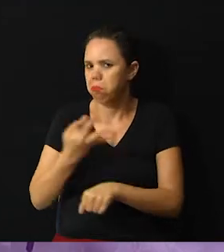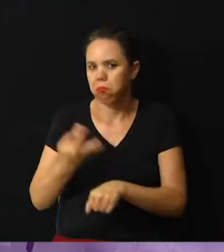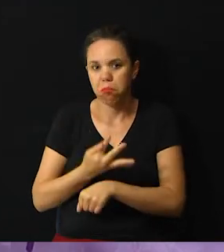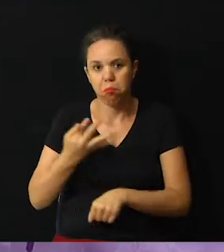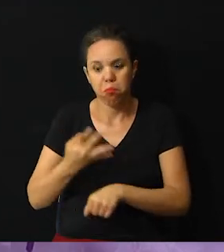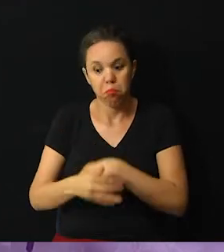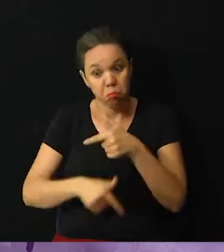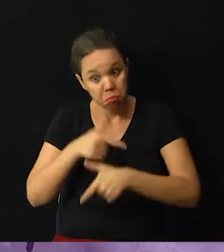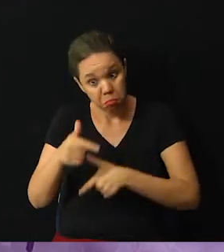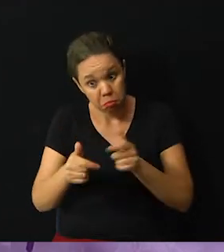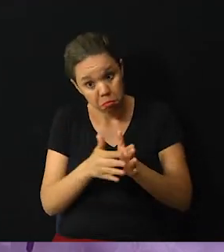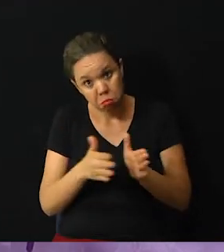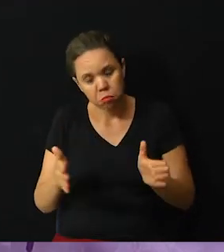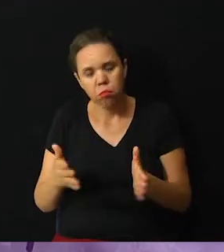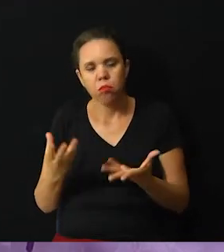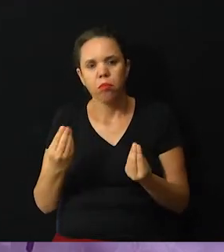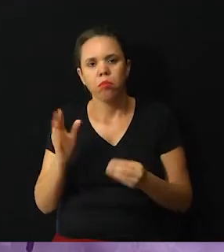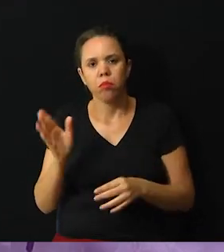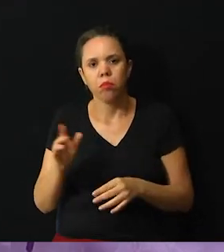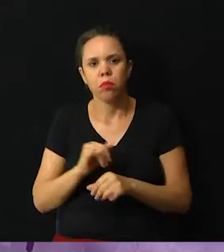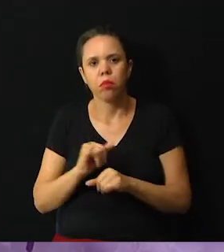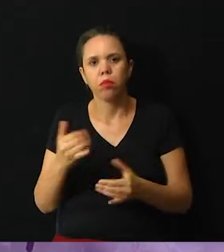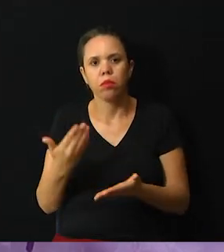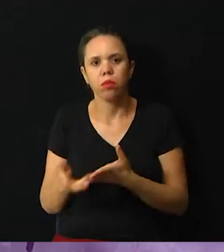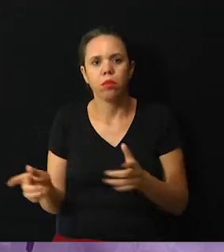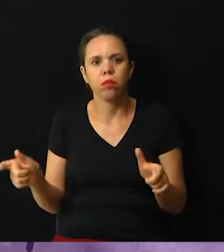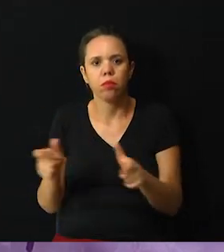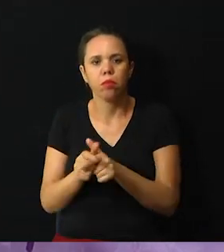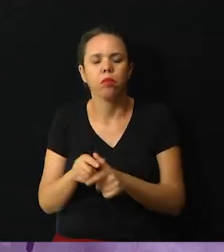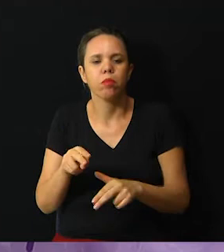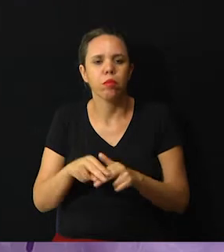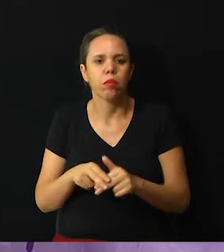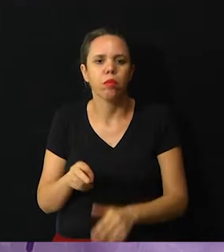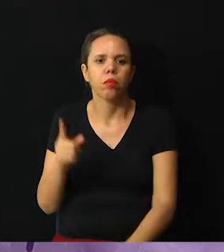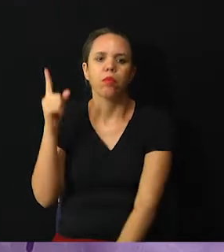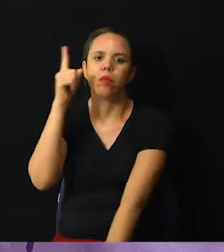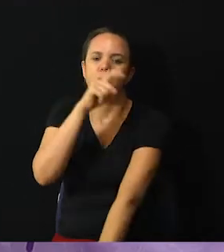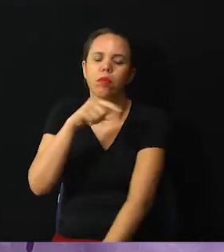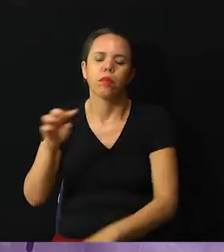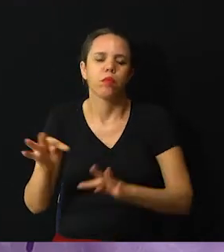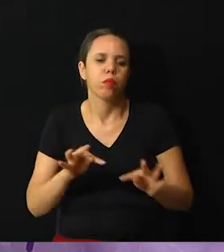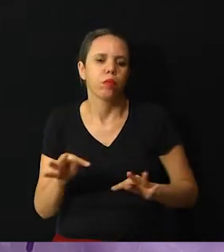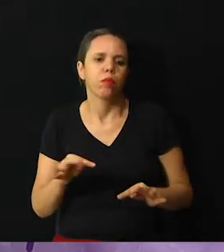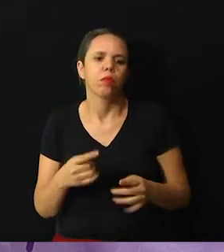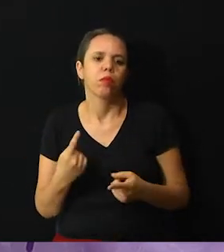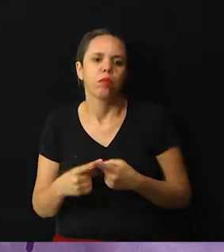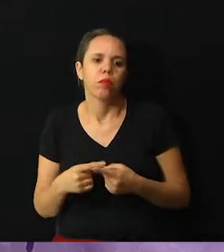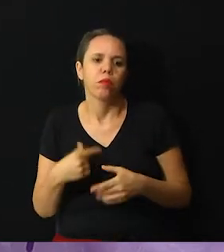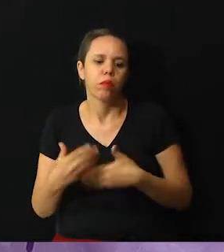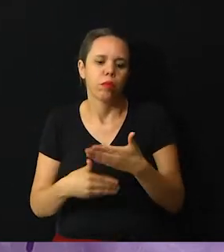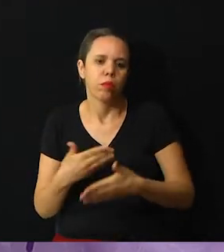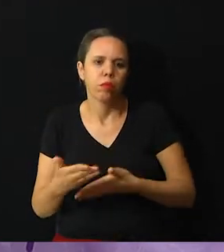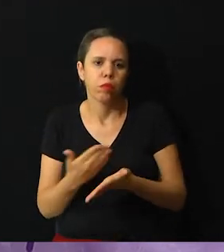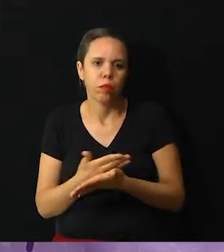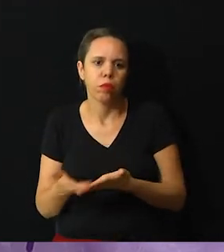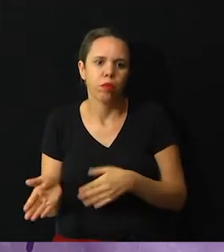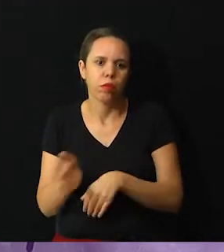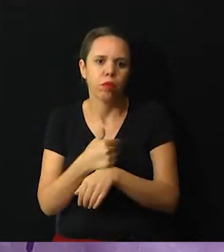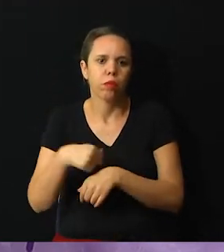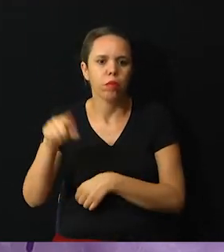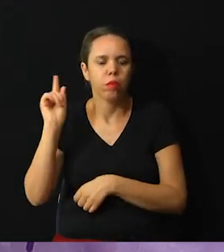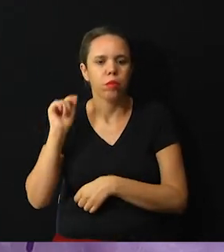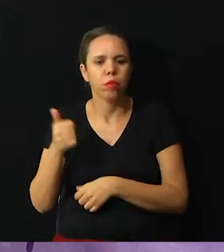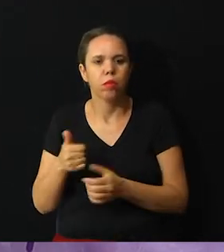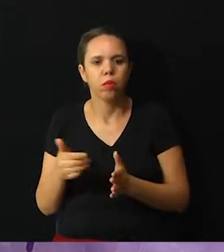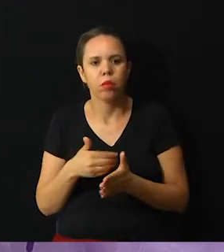conta das minhas atividades, muito já se perdeu. Então, por isso que é tão difícil tratar também, porque os processos começaram muito